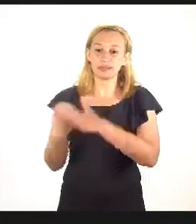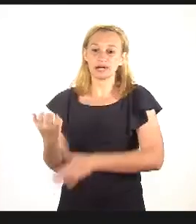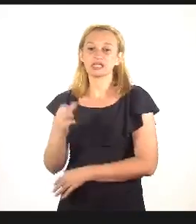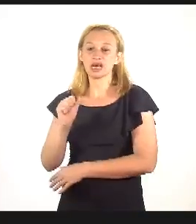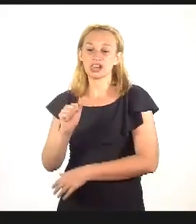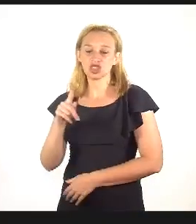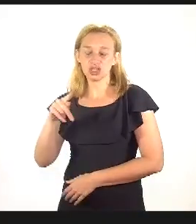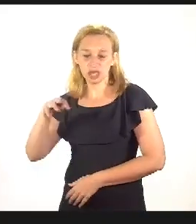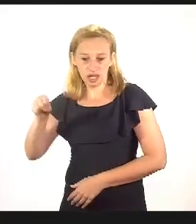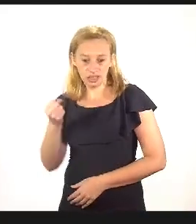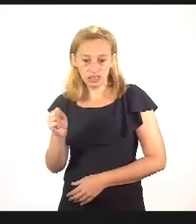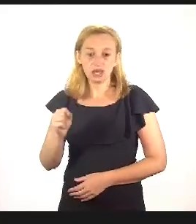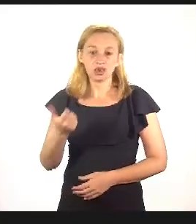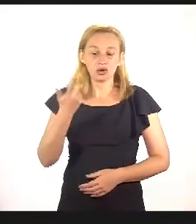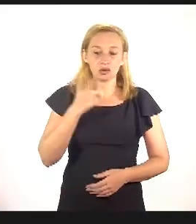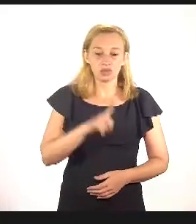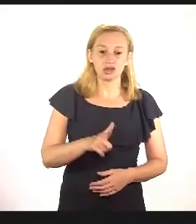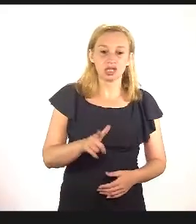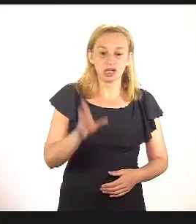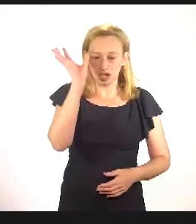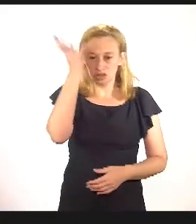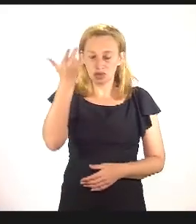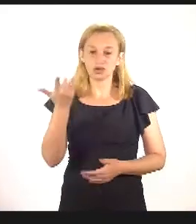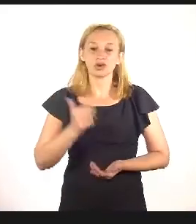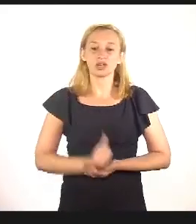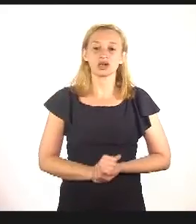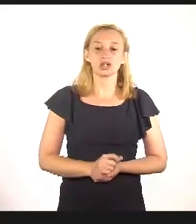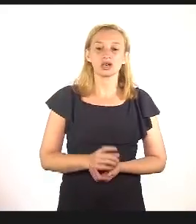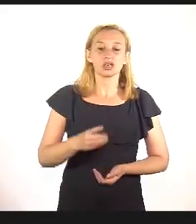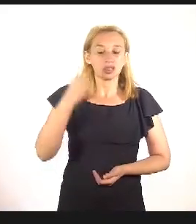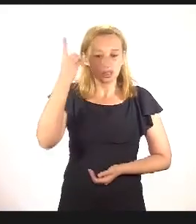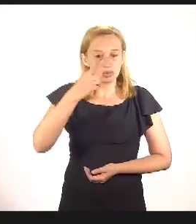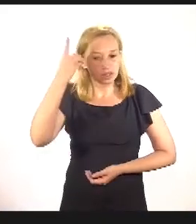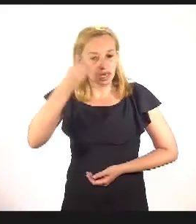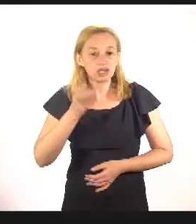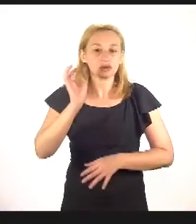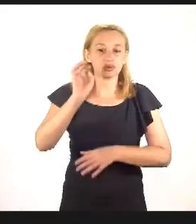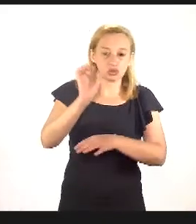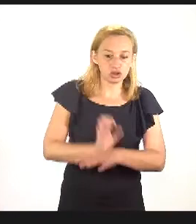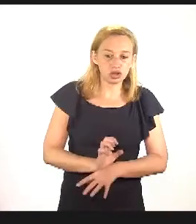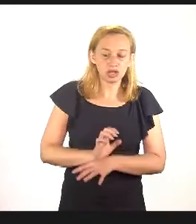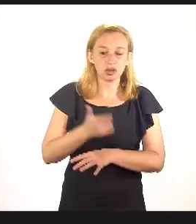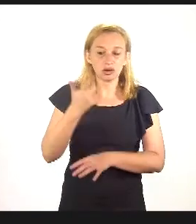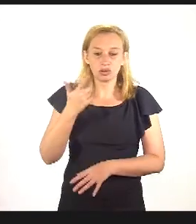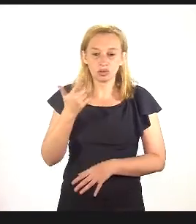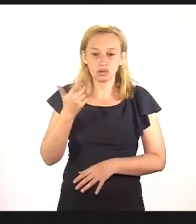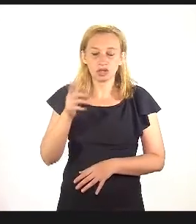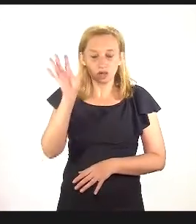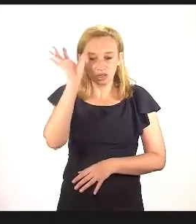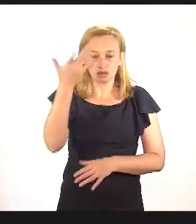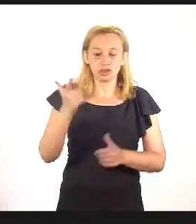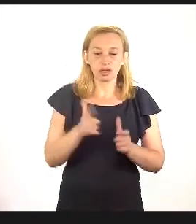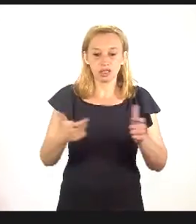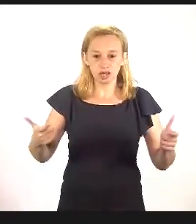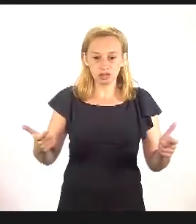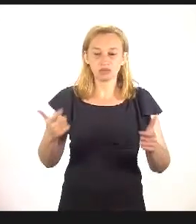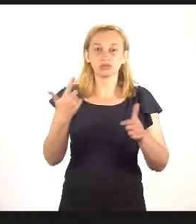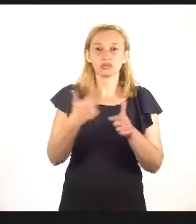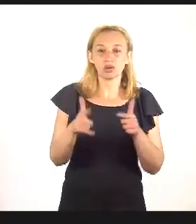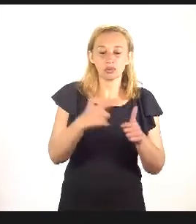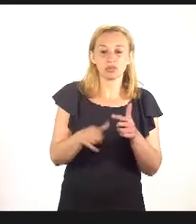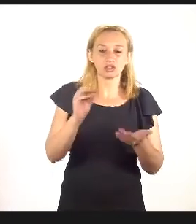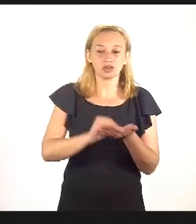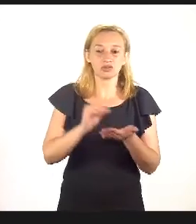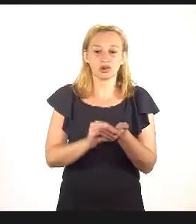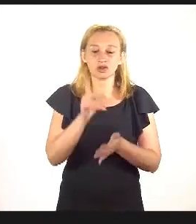que solucionemos como parlamentares, como Estado, né, solucionemos esses grandes problemas de abastecimento, né, que